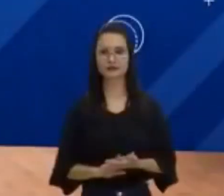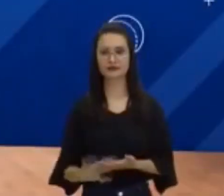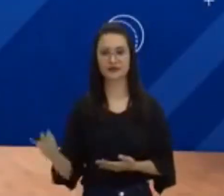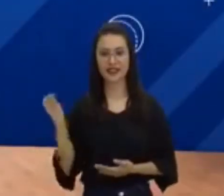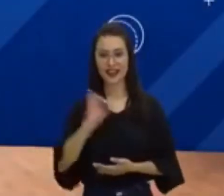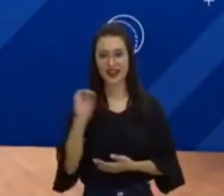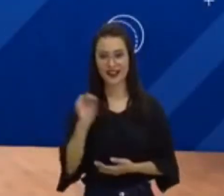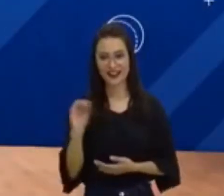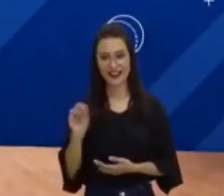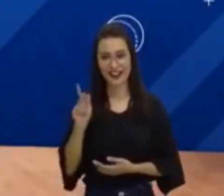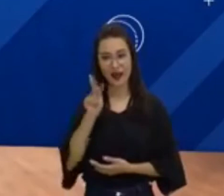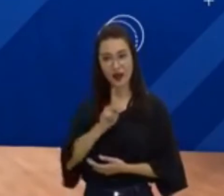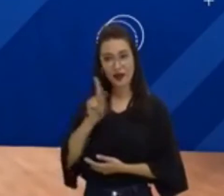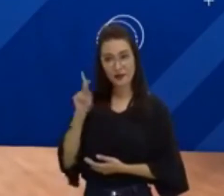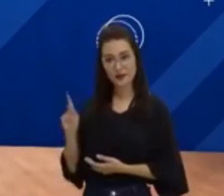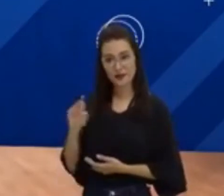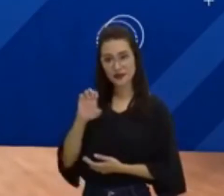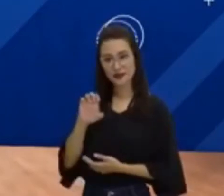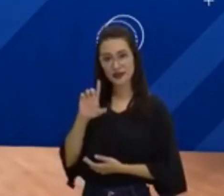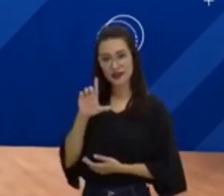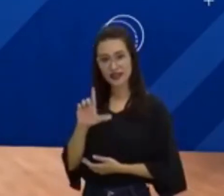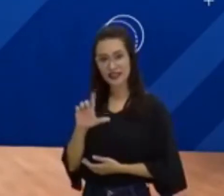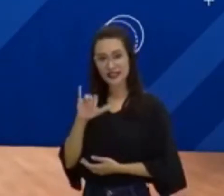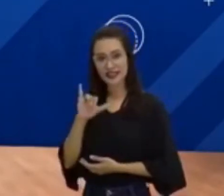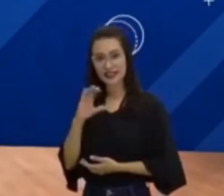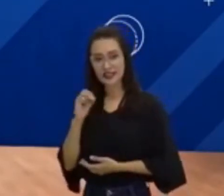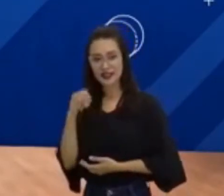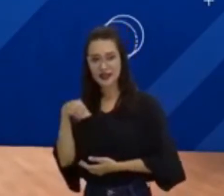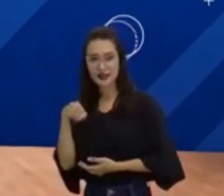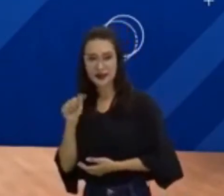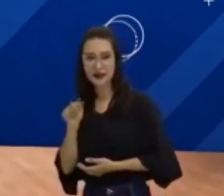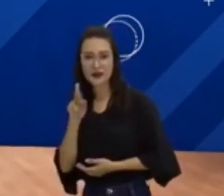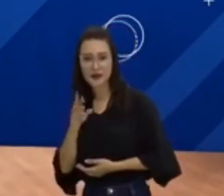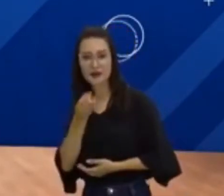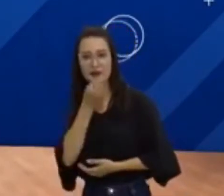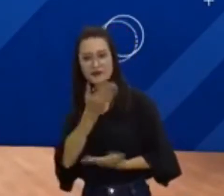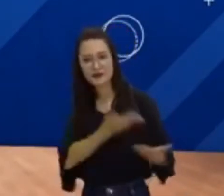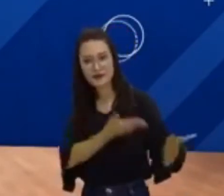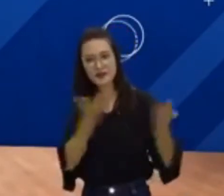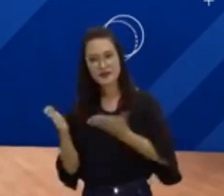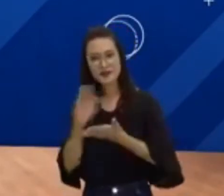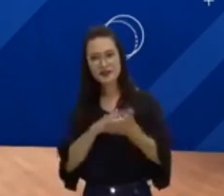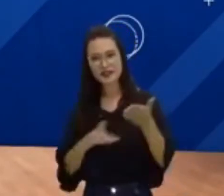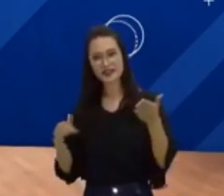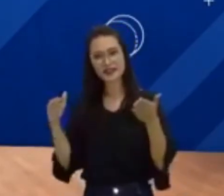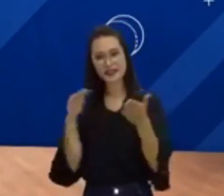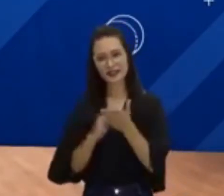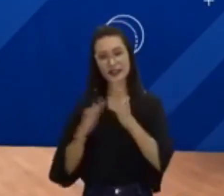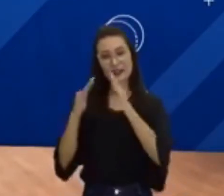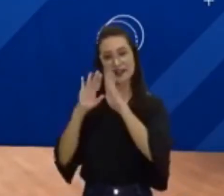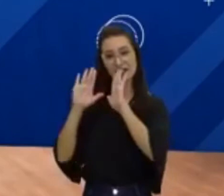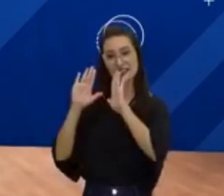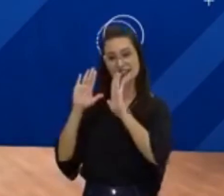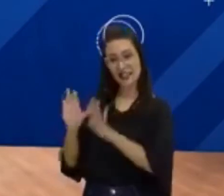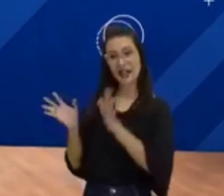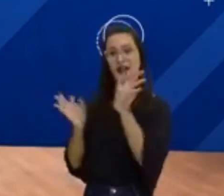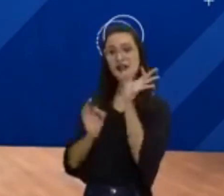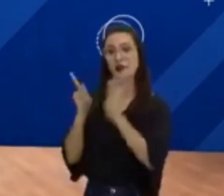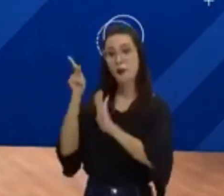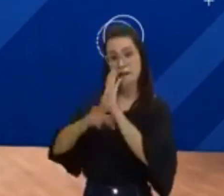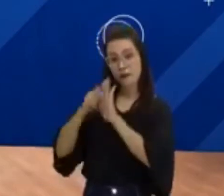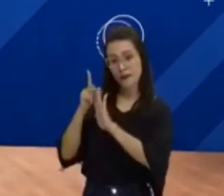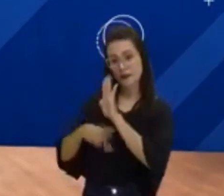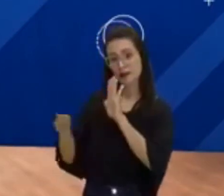Olá, eu sou o professor Eliomar Almeida. Sejam bem-vindos ao Todos em Casa pela Educação, que é uma iniciativa do governo